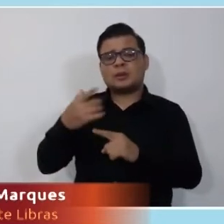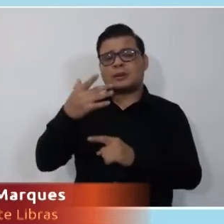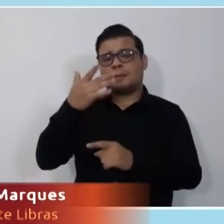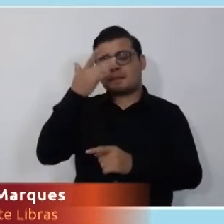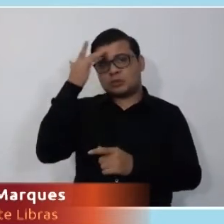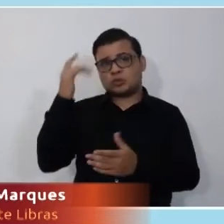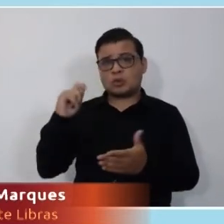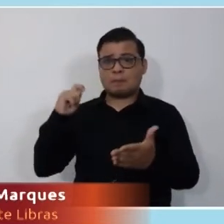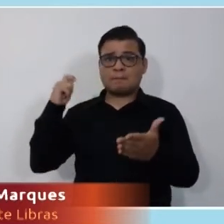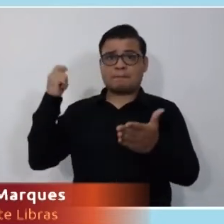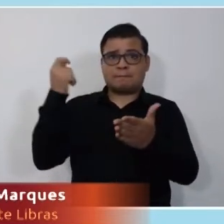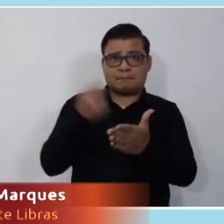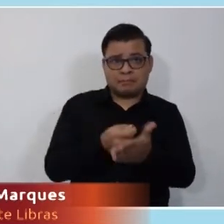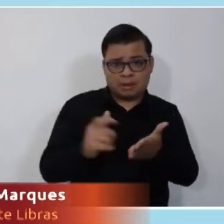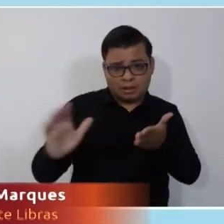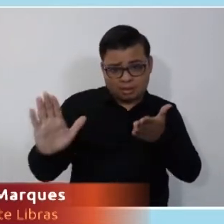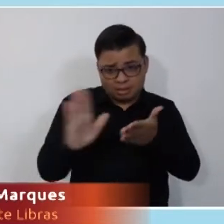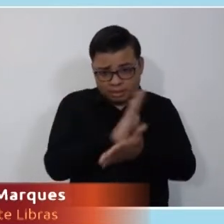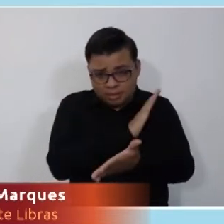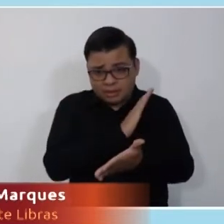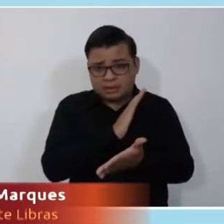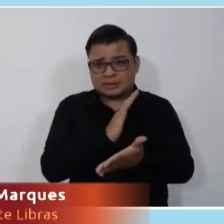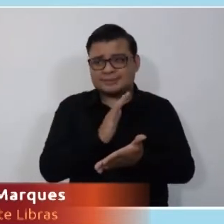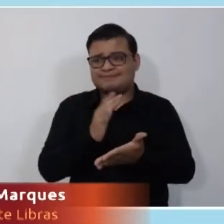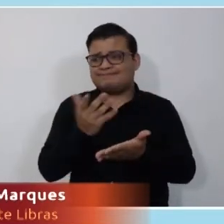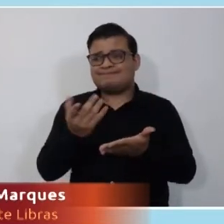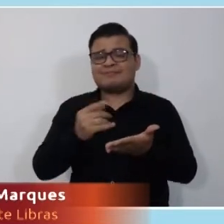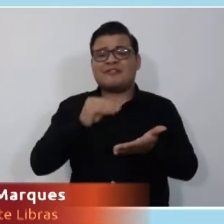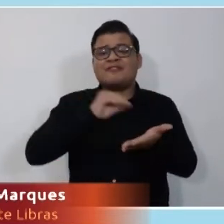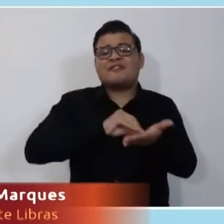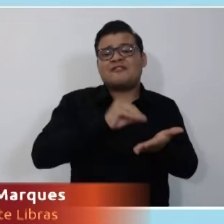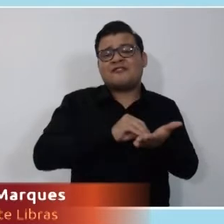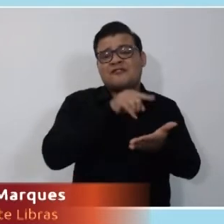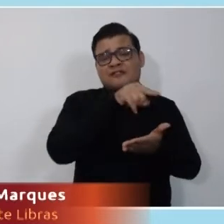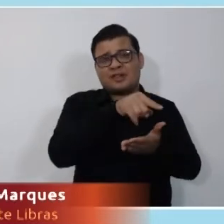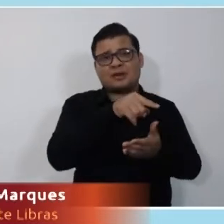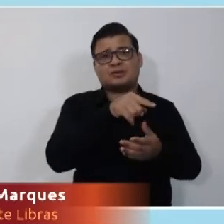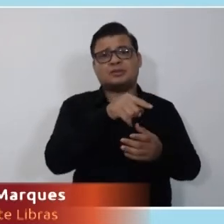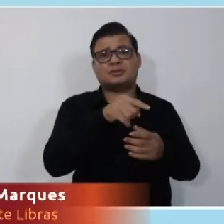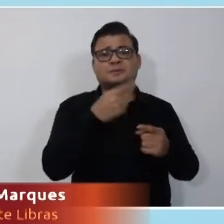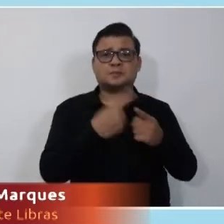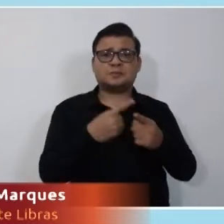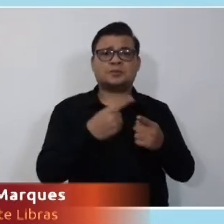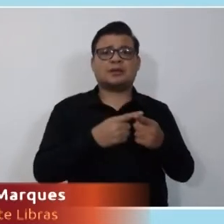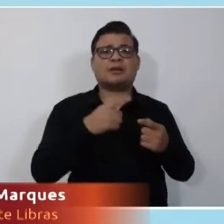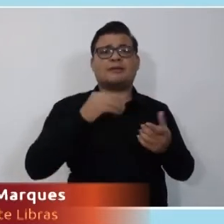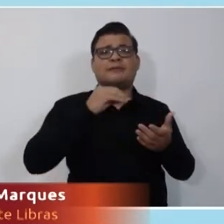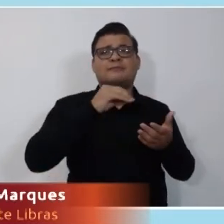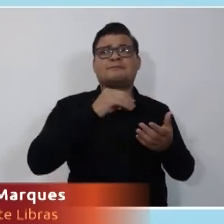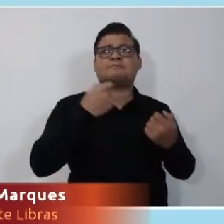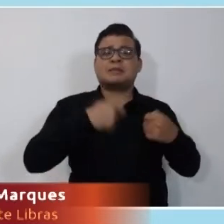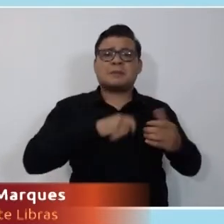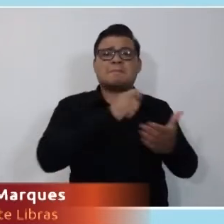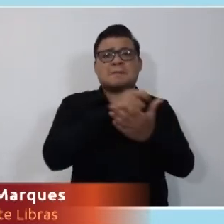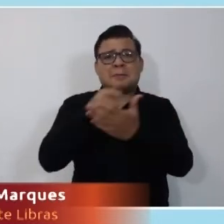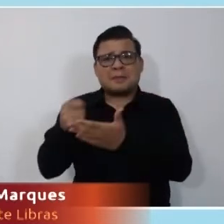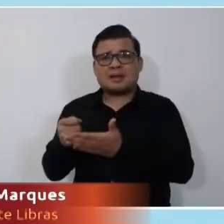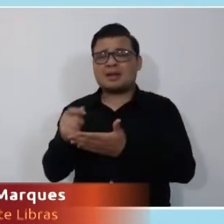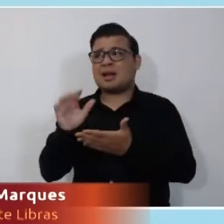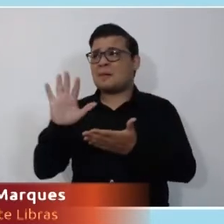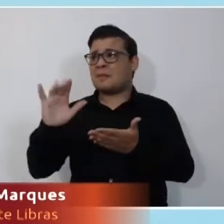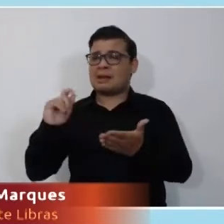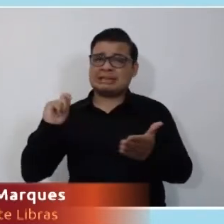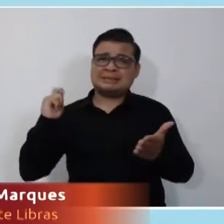pagar o custo, muito menos para fazer investimento. Qual que é a solução? Aumentar a tarifa para o usuário? Não, ele não aguenta